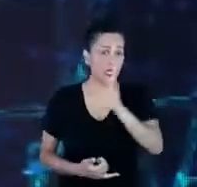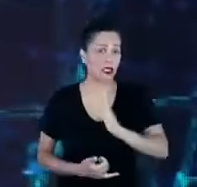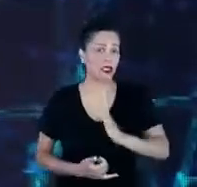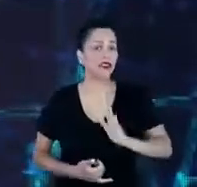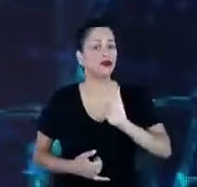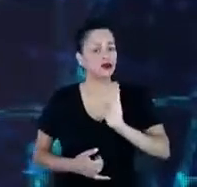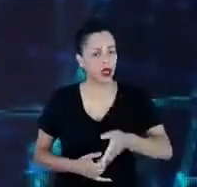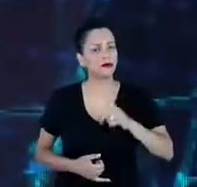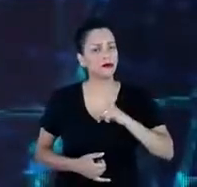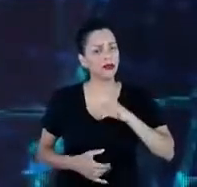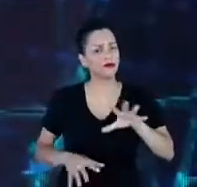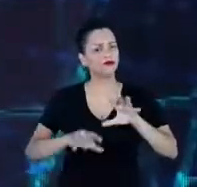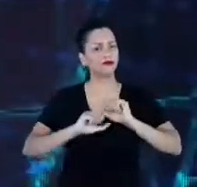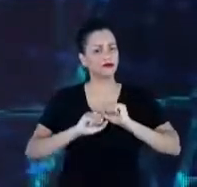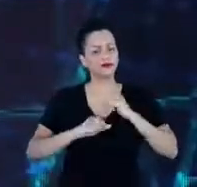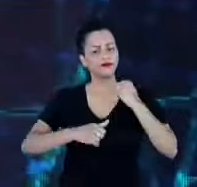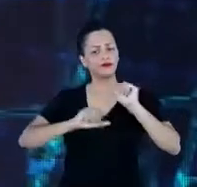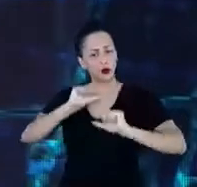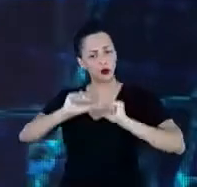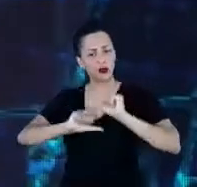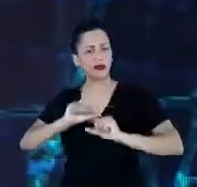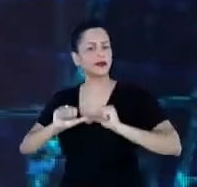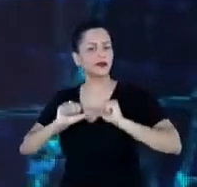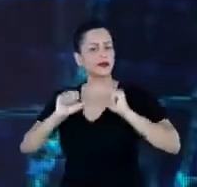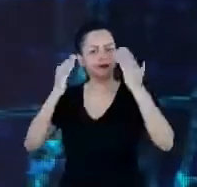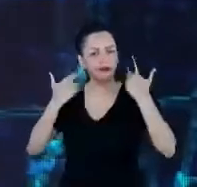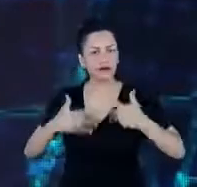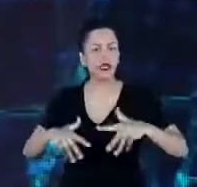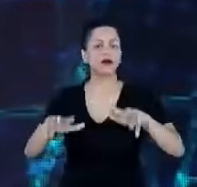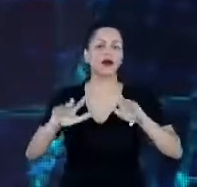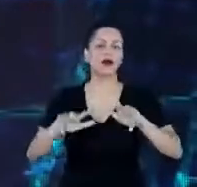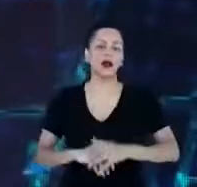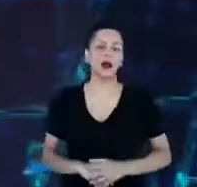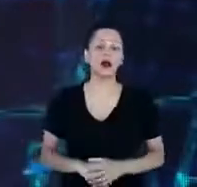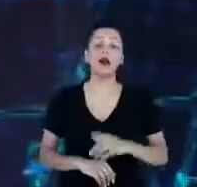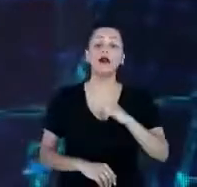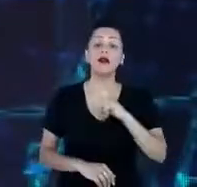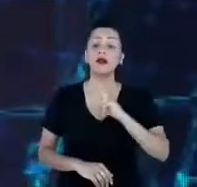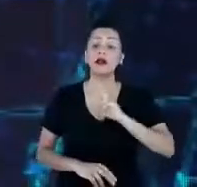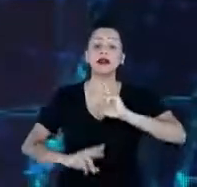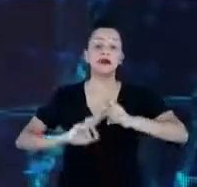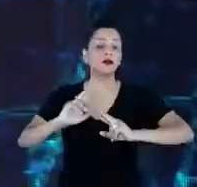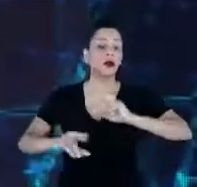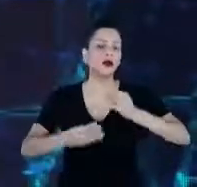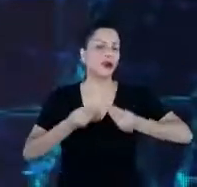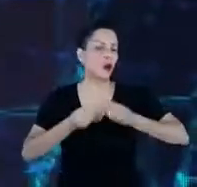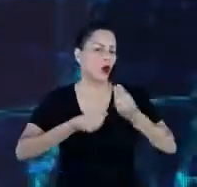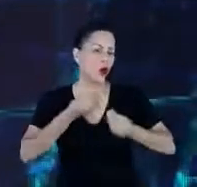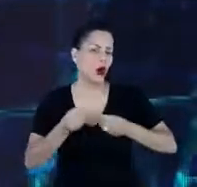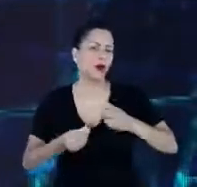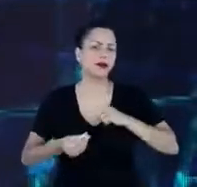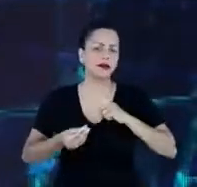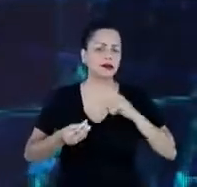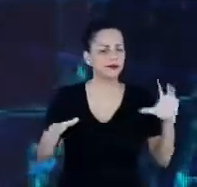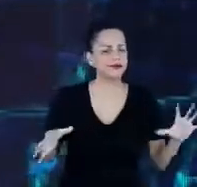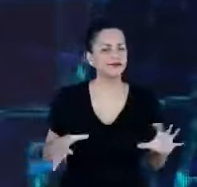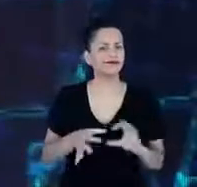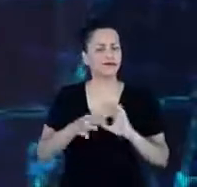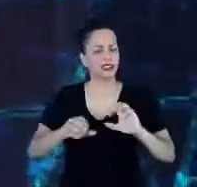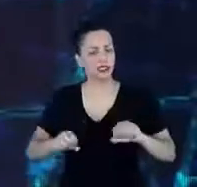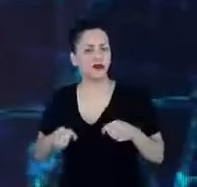mudanças bom para obter essa respostas temos que unir esforços e visões